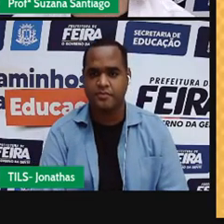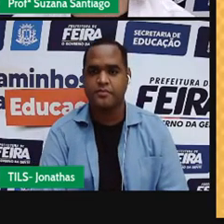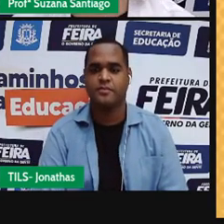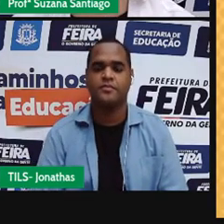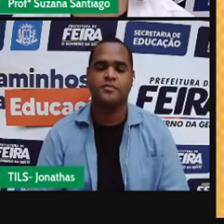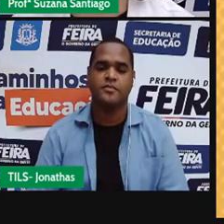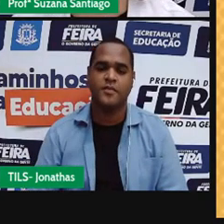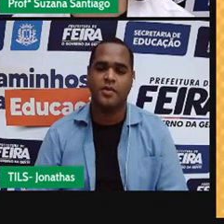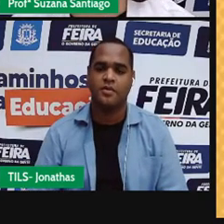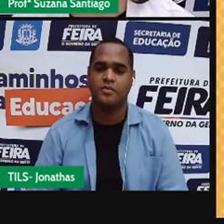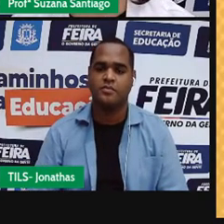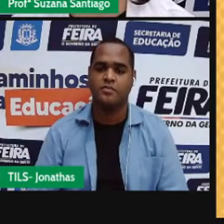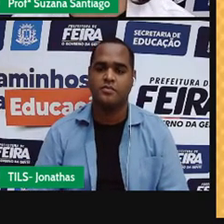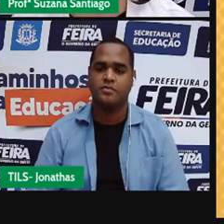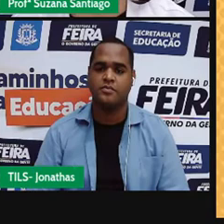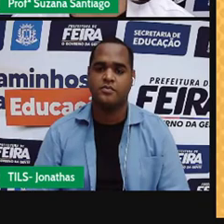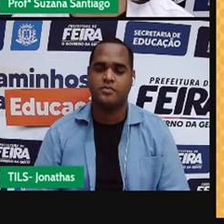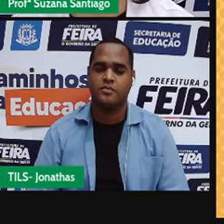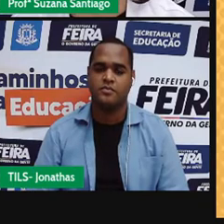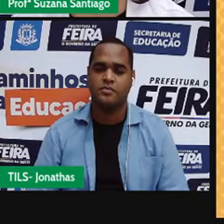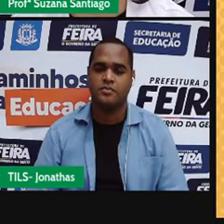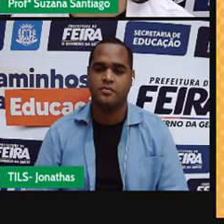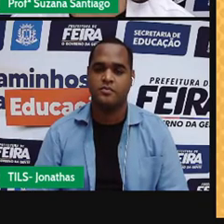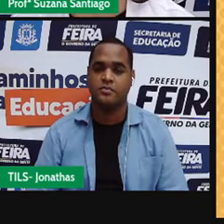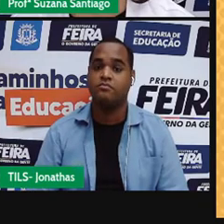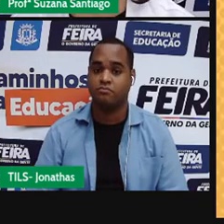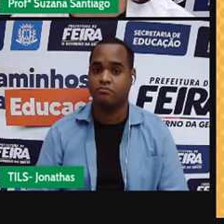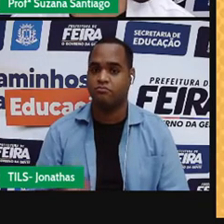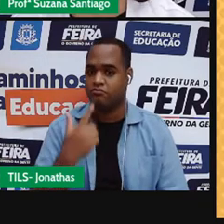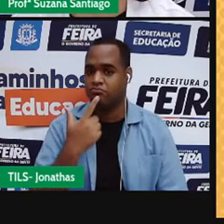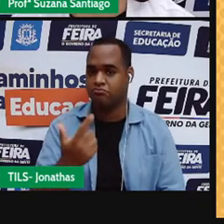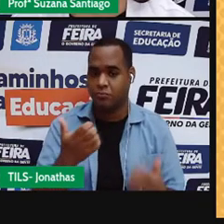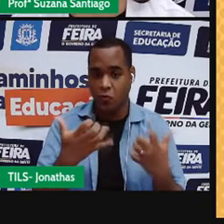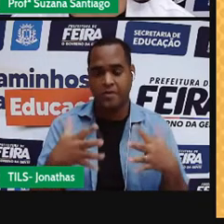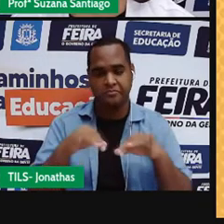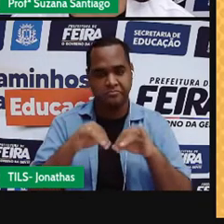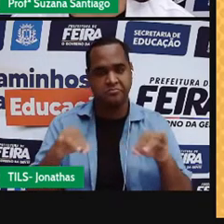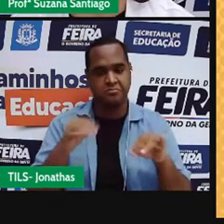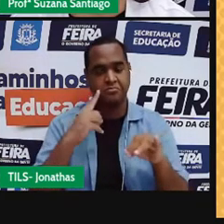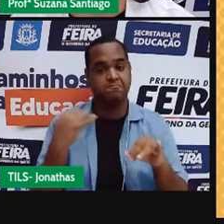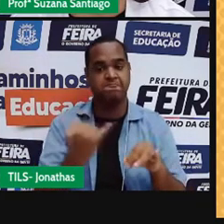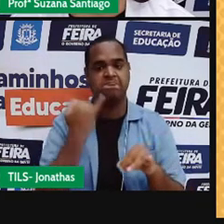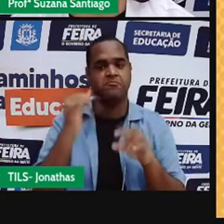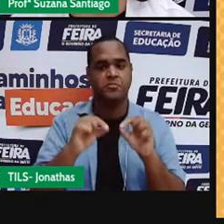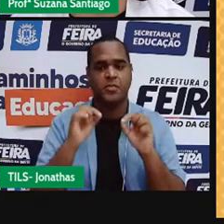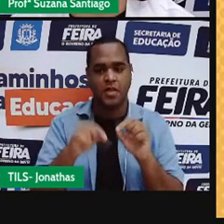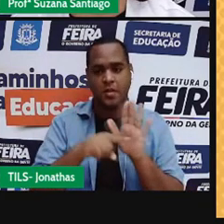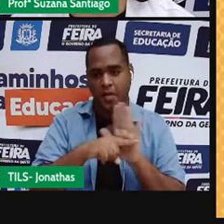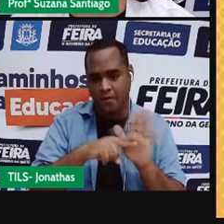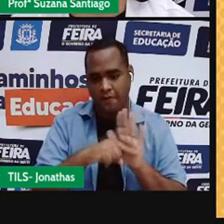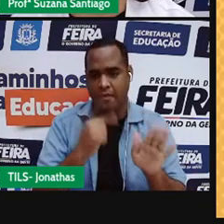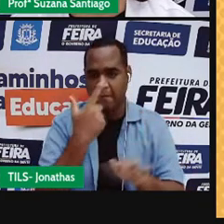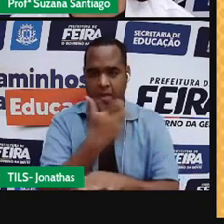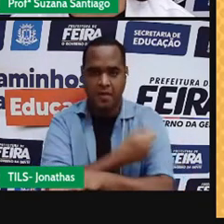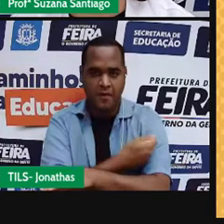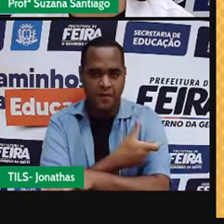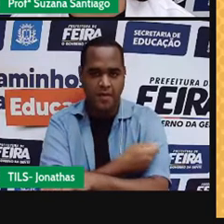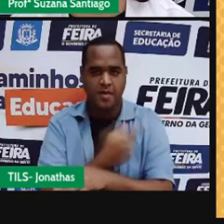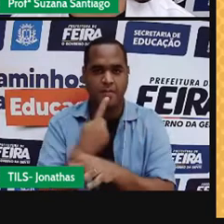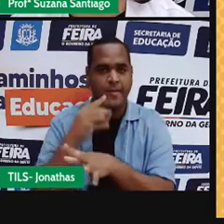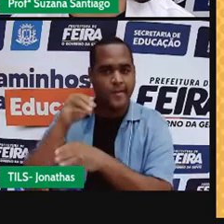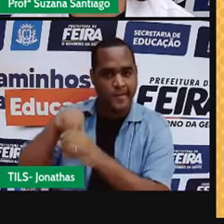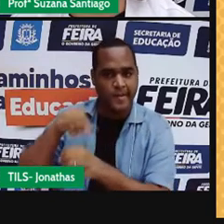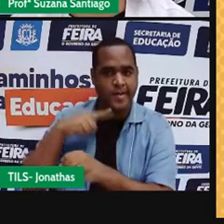Uma outra notícia aqui que a gente pegou para vocês. Urgente. Pesquisador de vacinas admite grande erro, diz que proteína de pico é